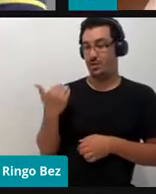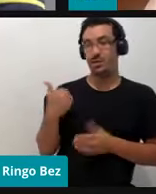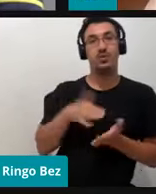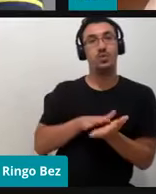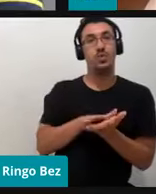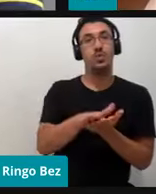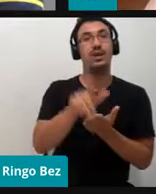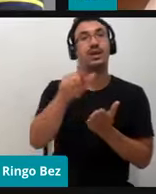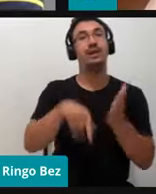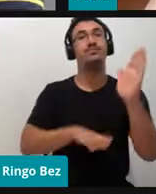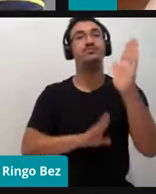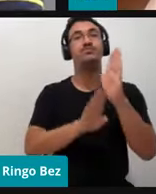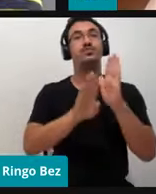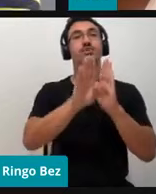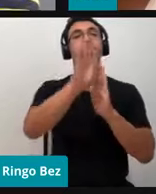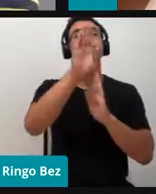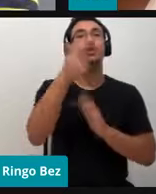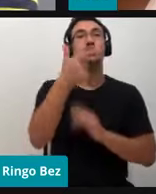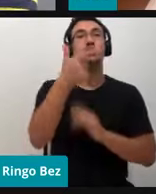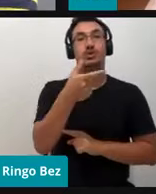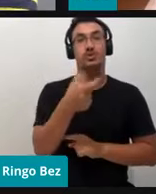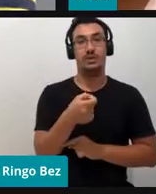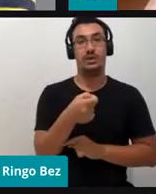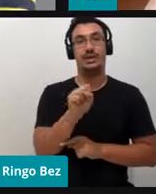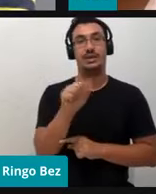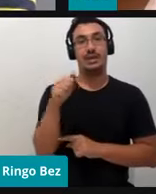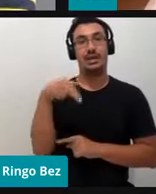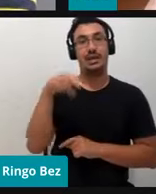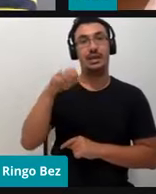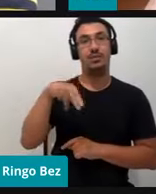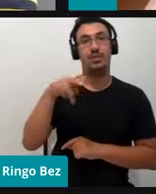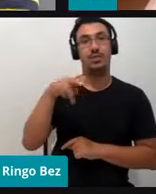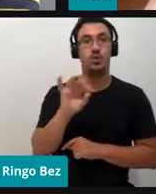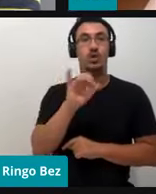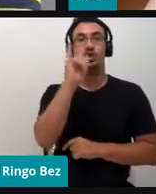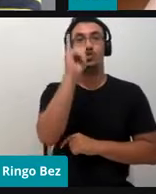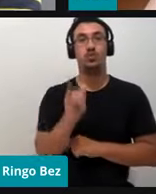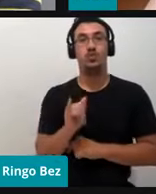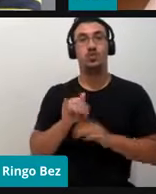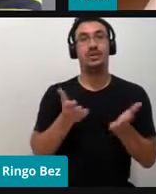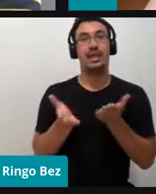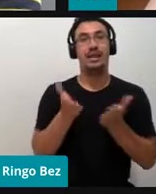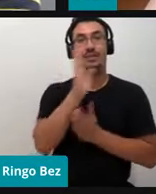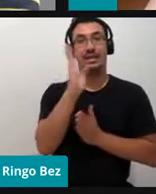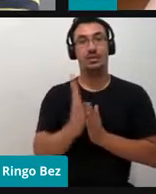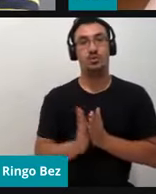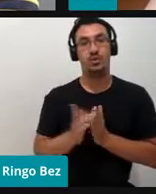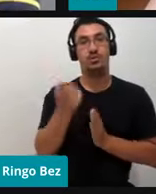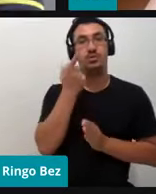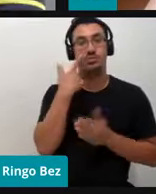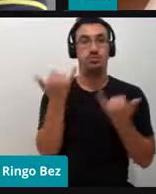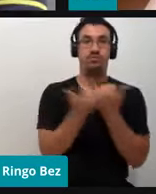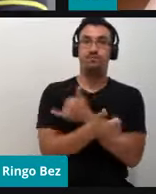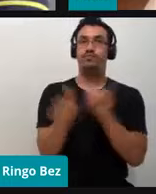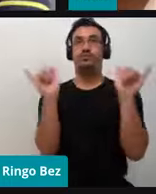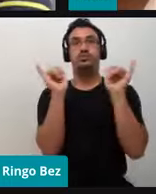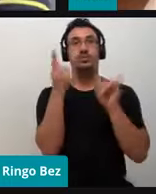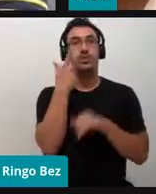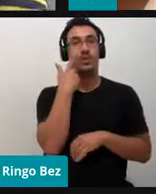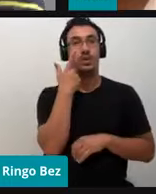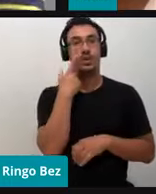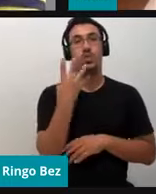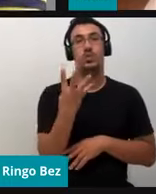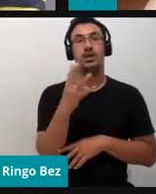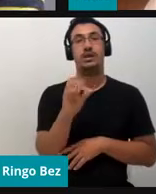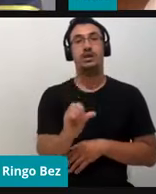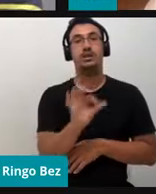do saneamento de 2020, publicado pelo Instituto Trata Brasil. Né? Então, é muito chocante a gente não ter, por exemplo,